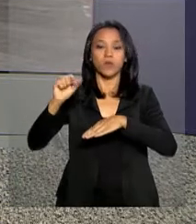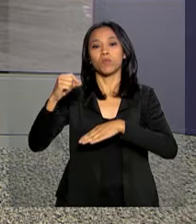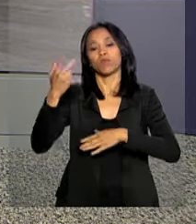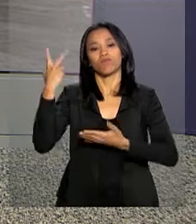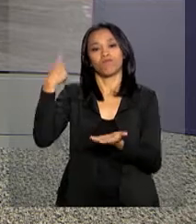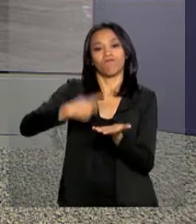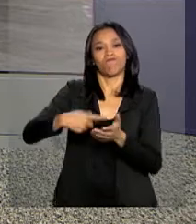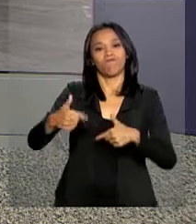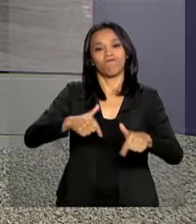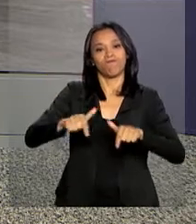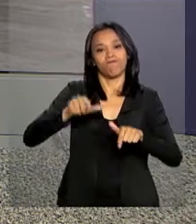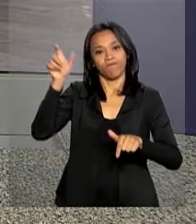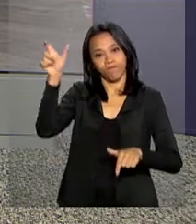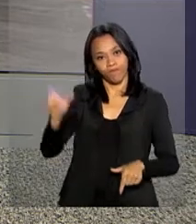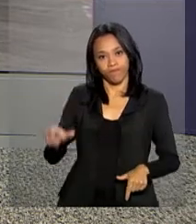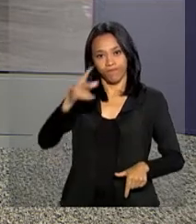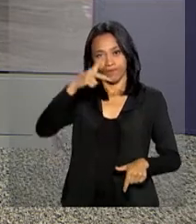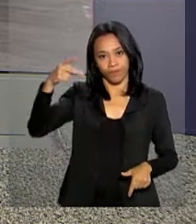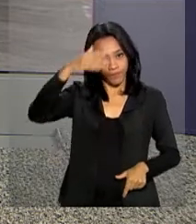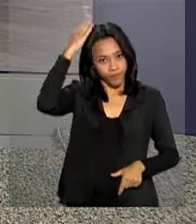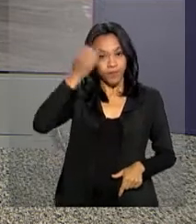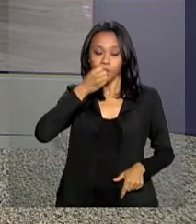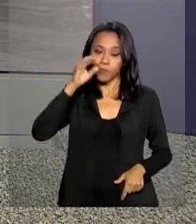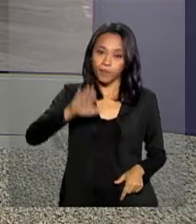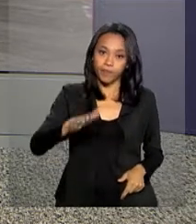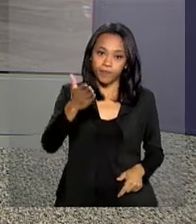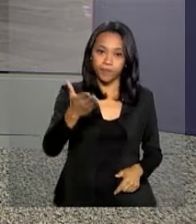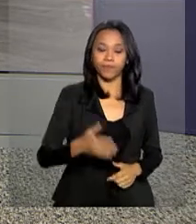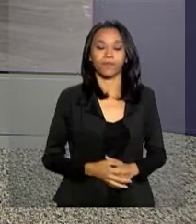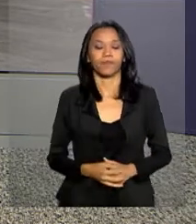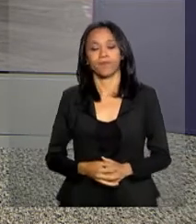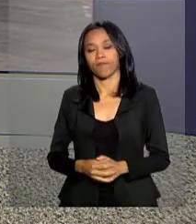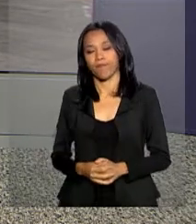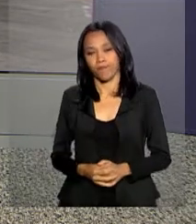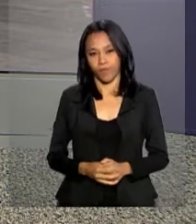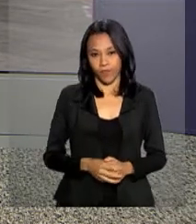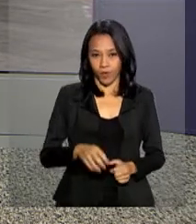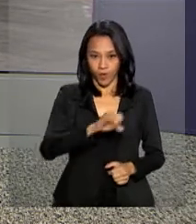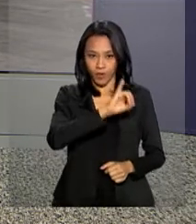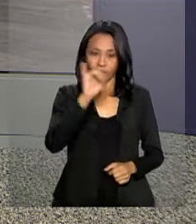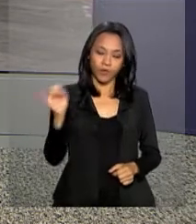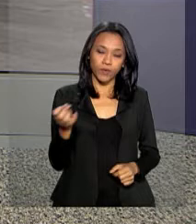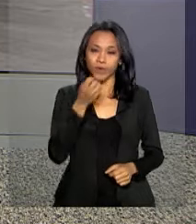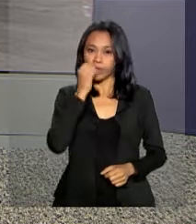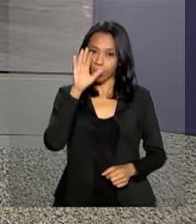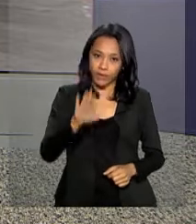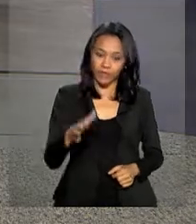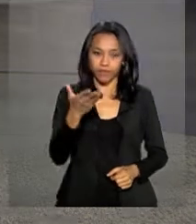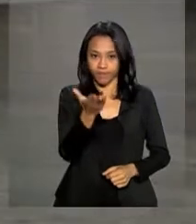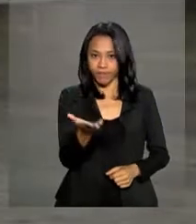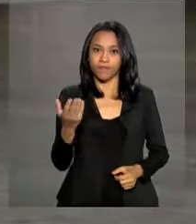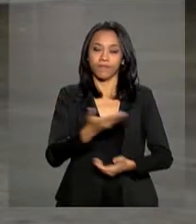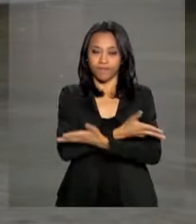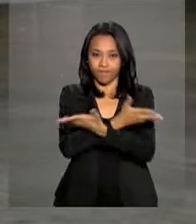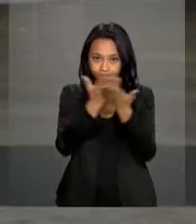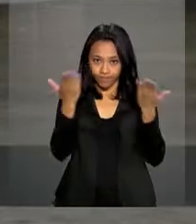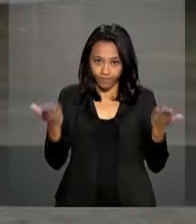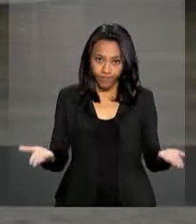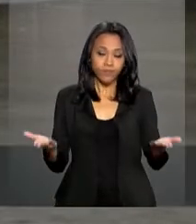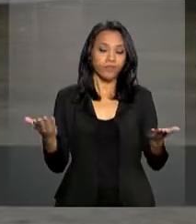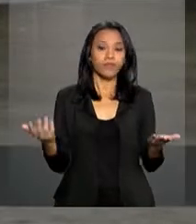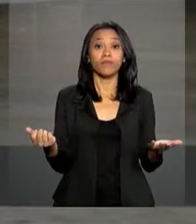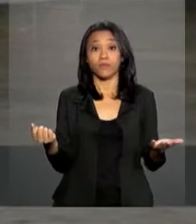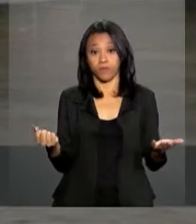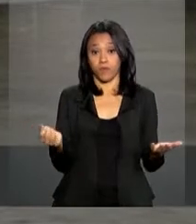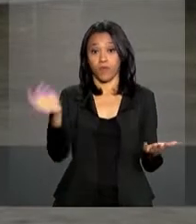temer olá luciana boa tarde olá thaíssa boa tarde pra você boa tarde a todos o